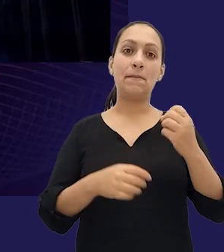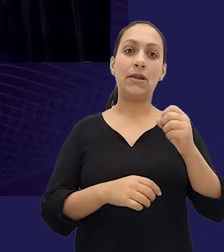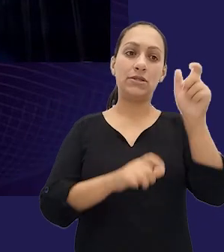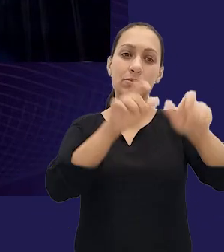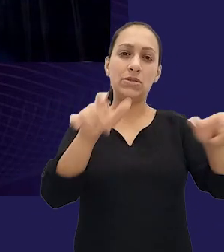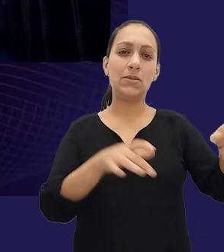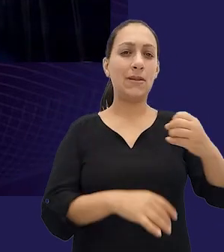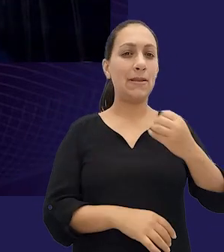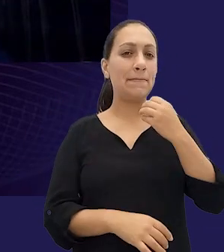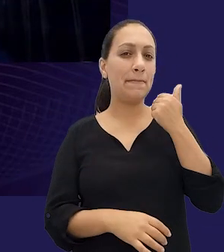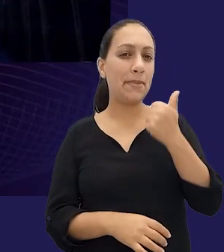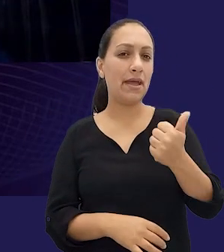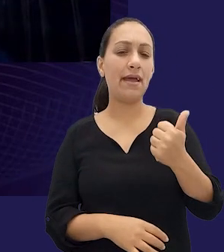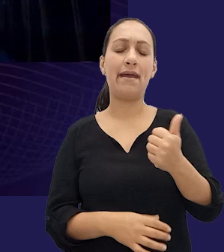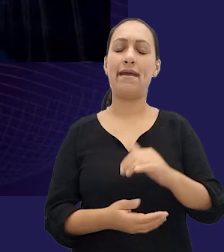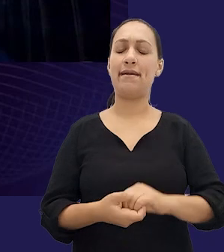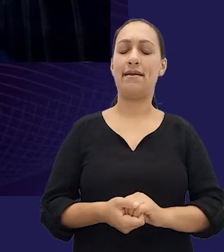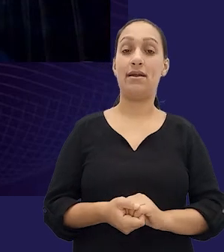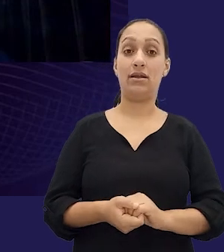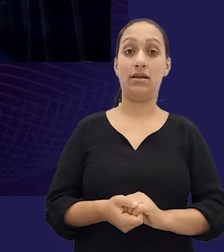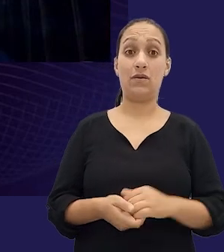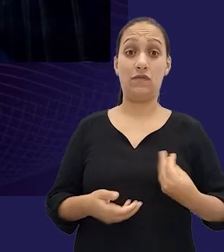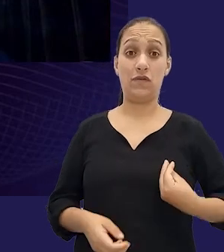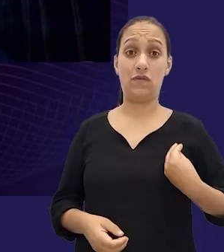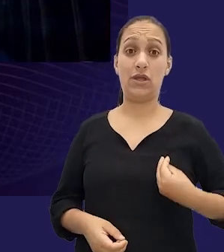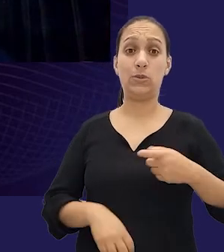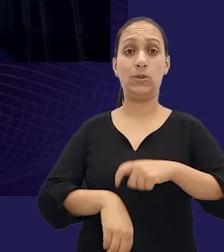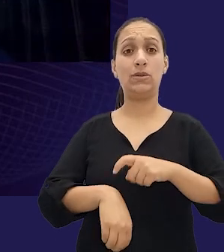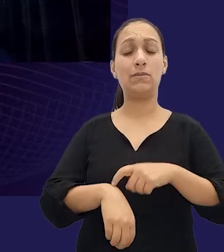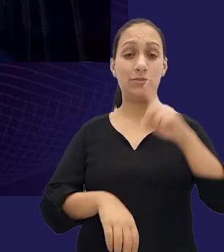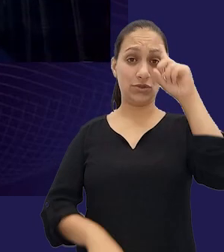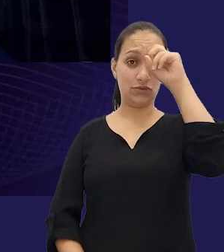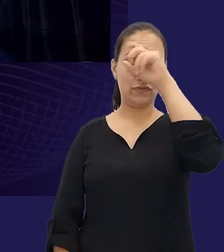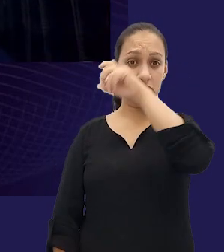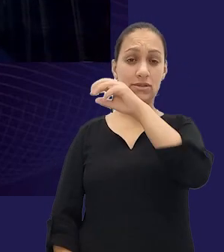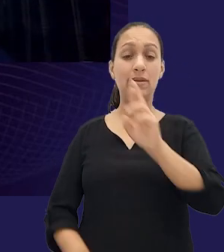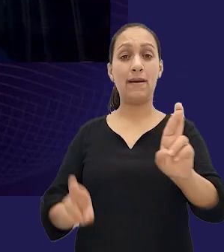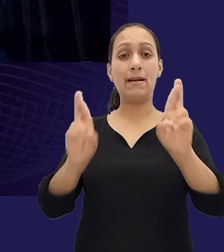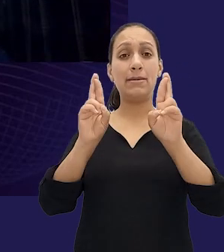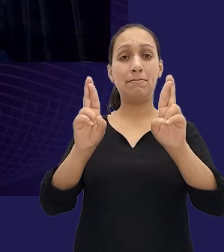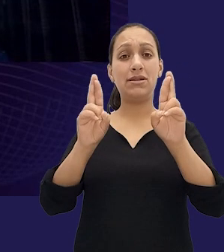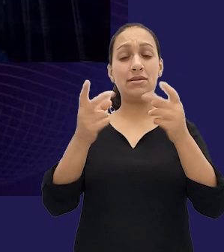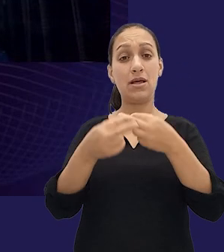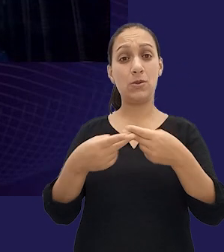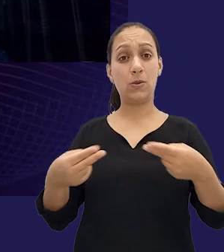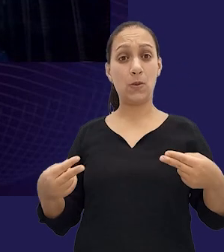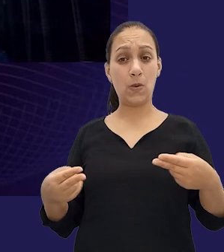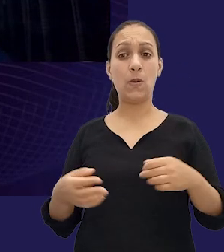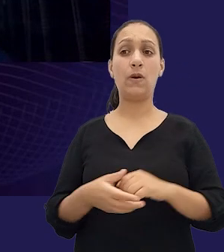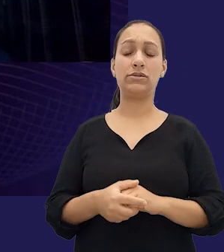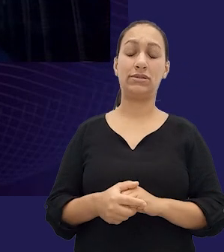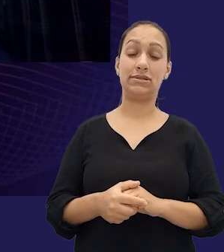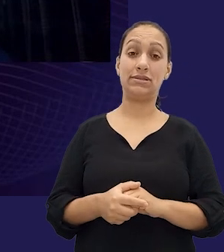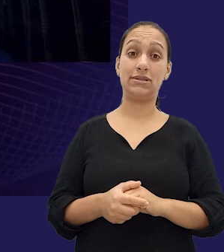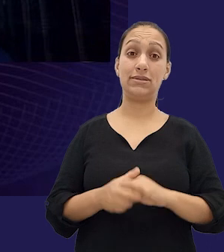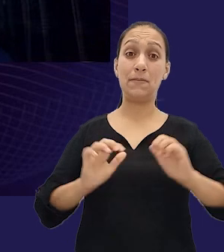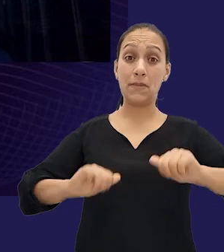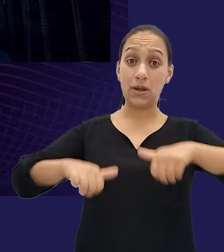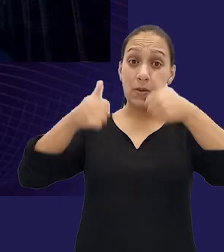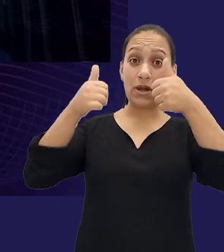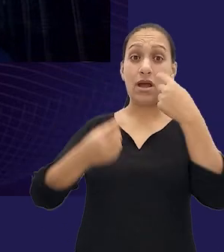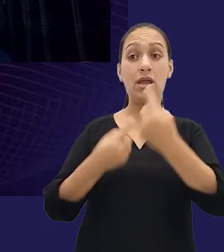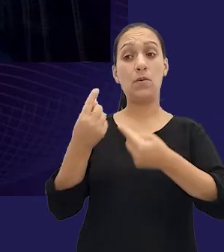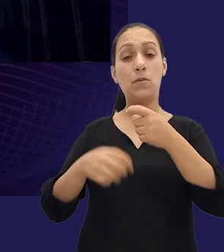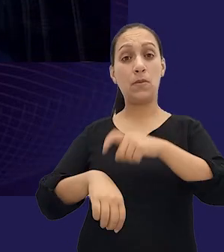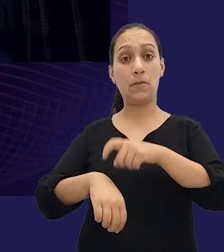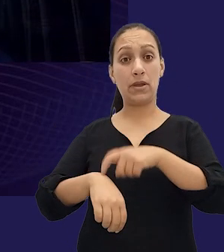bem, porque estamos vivendo tempos difíceis, mas na esperança que as coisas venham melhorar em algum momento,